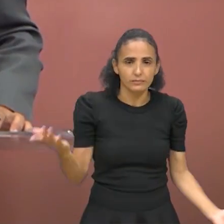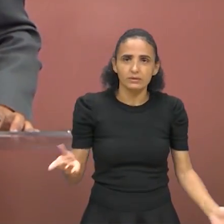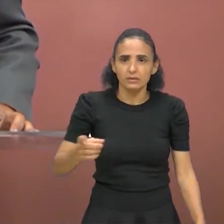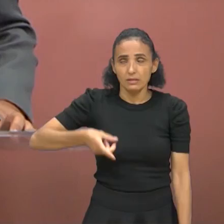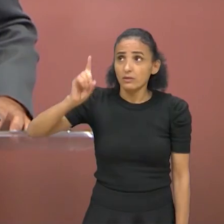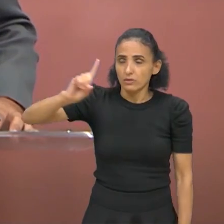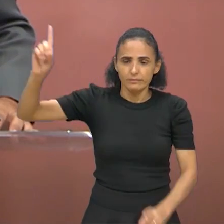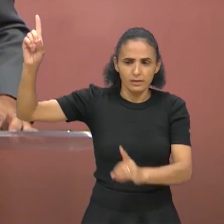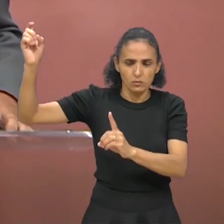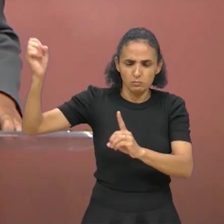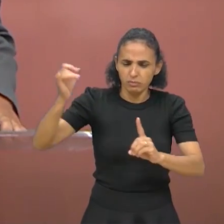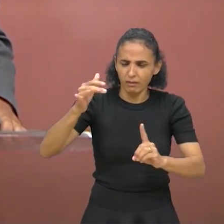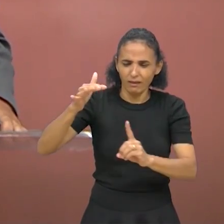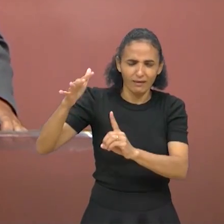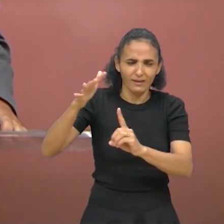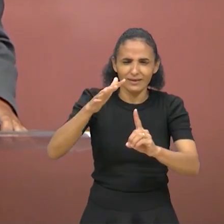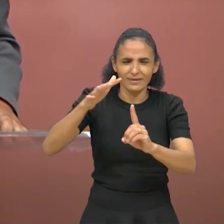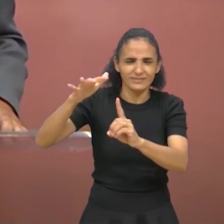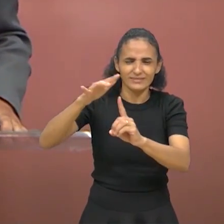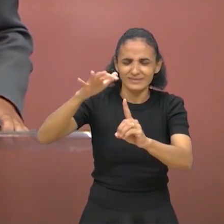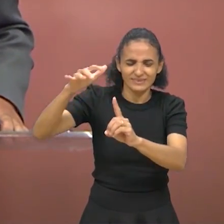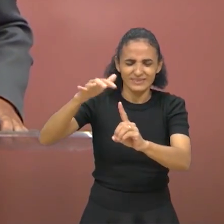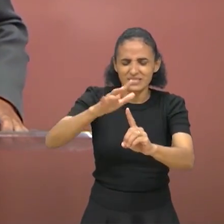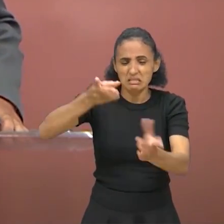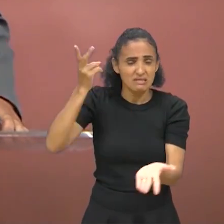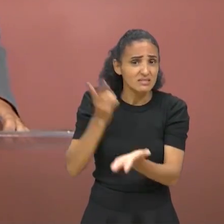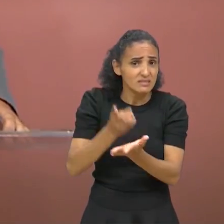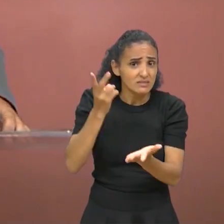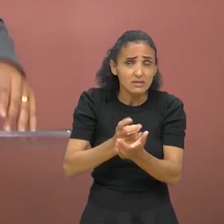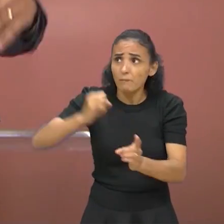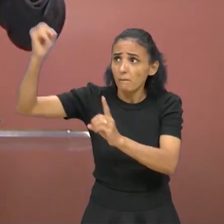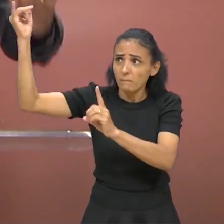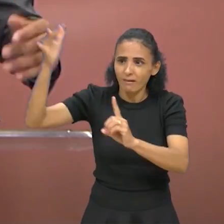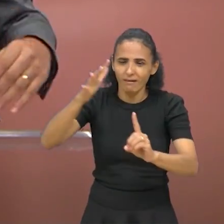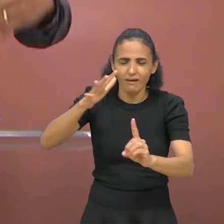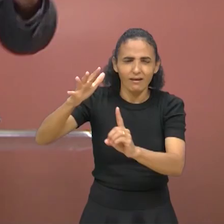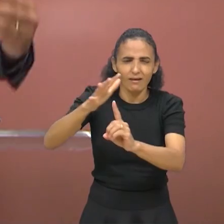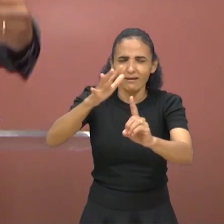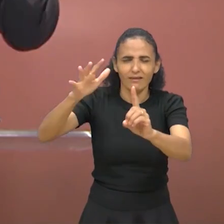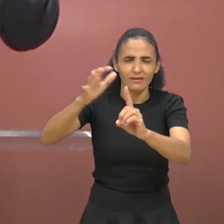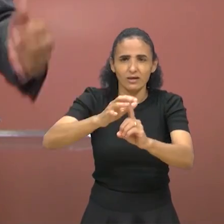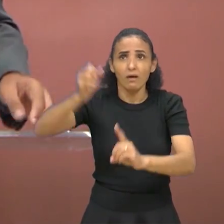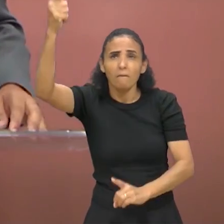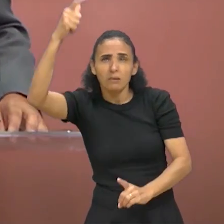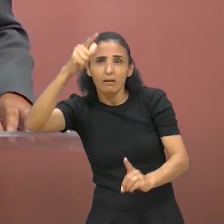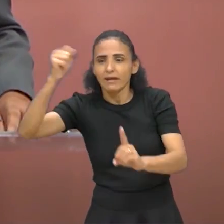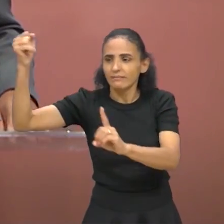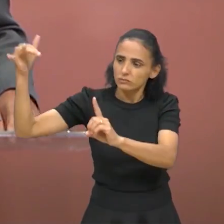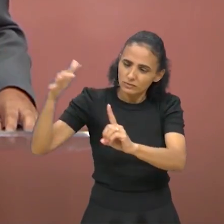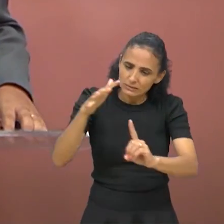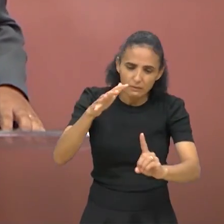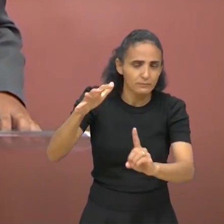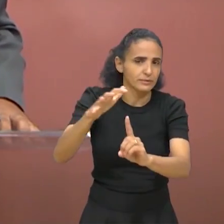dia, havia uma grande nuvem que cobria todo o povo de Israel, os livrando do sol causticante do deserto